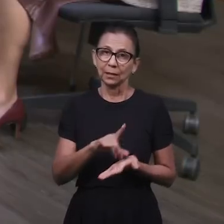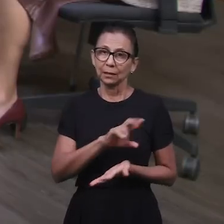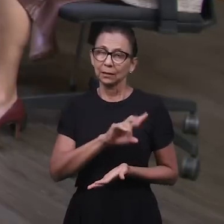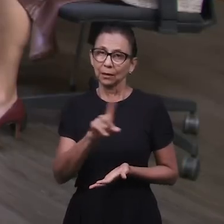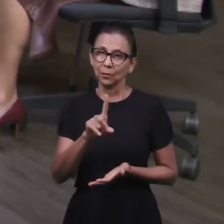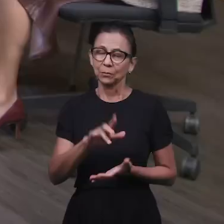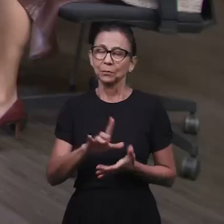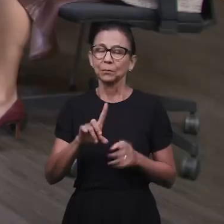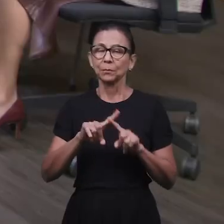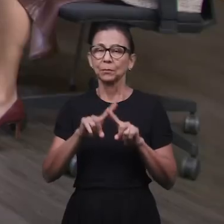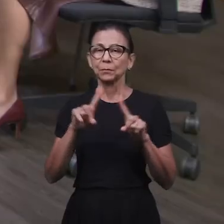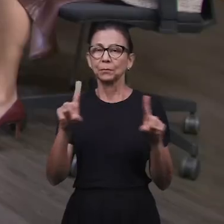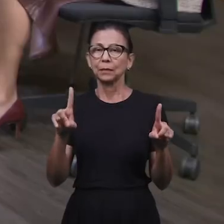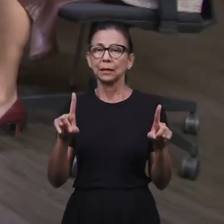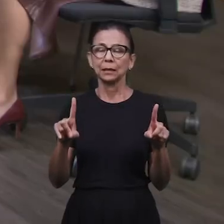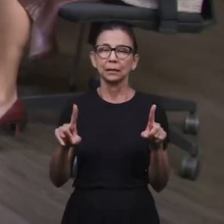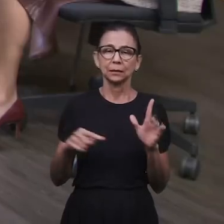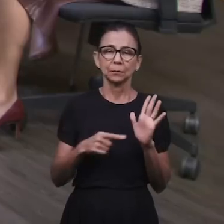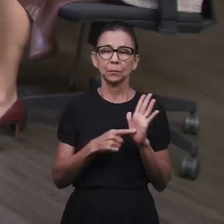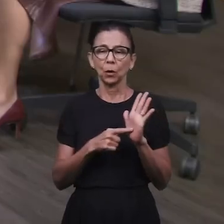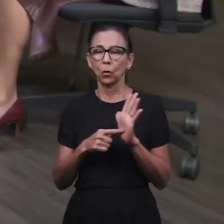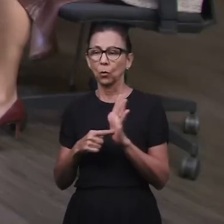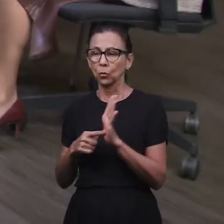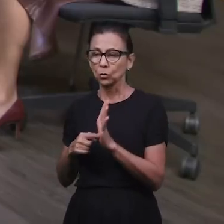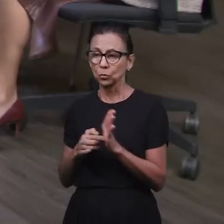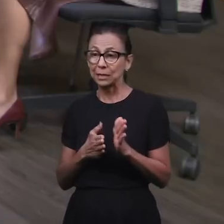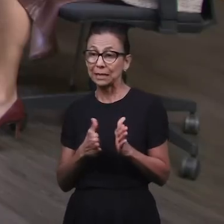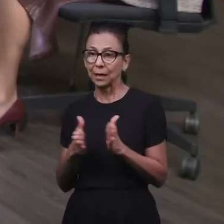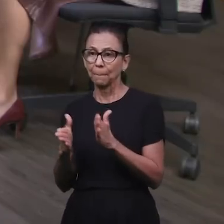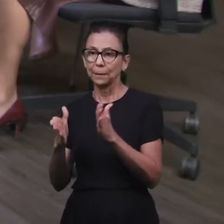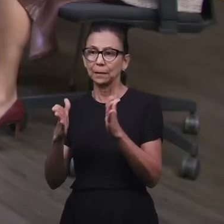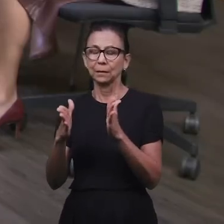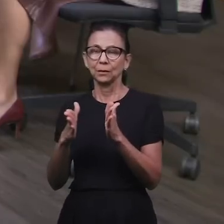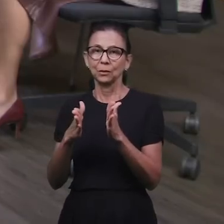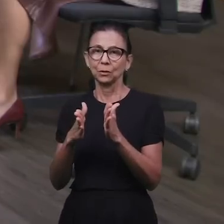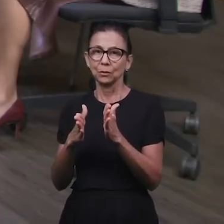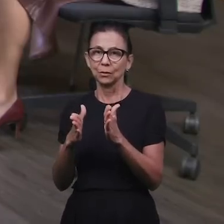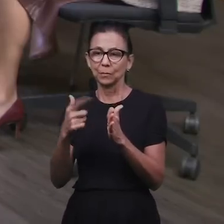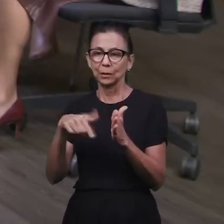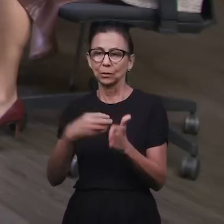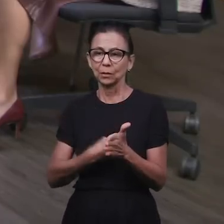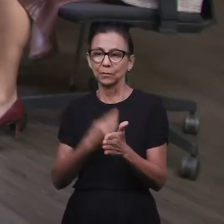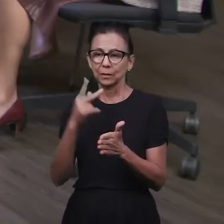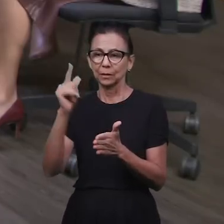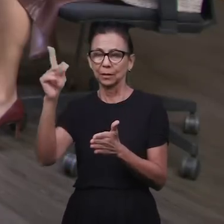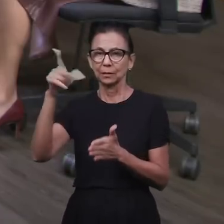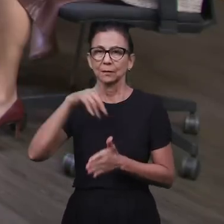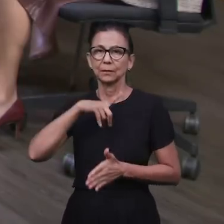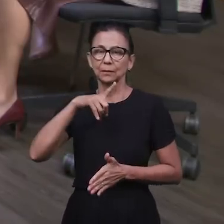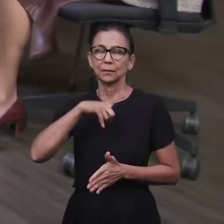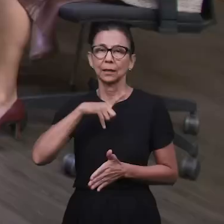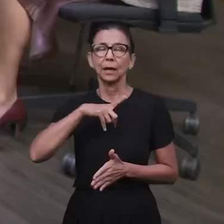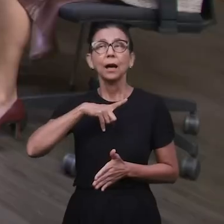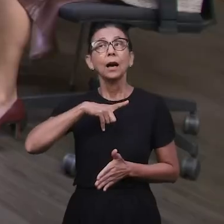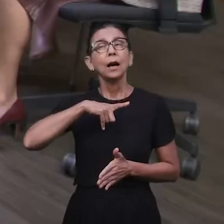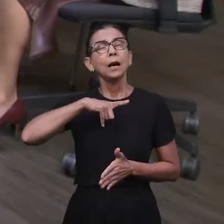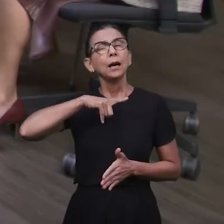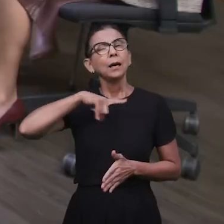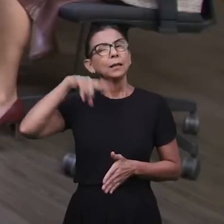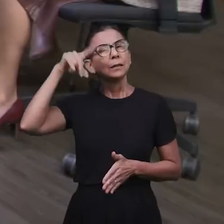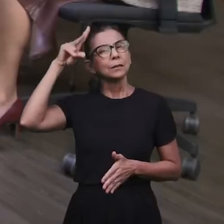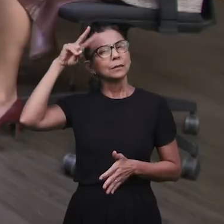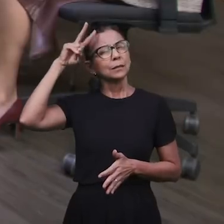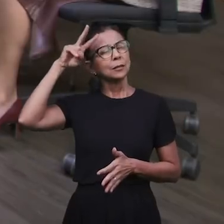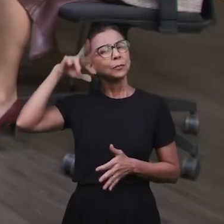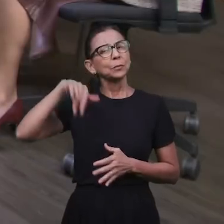realidade, mas ela cria todos os caminhos, estabelece os parâmetros para a gente viver a